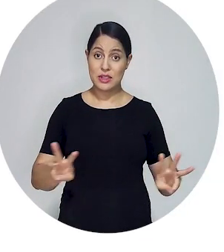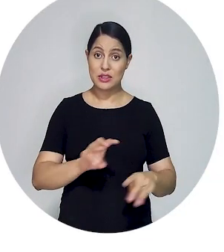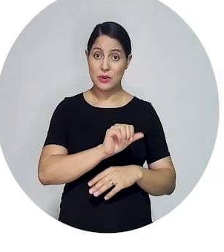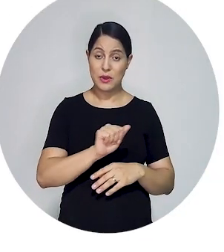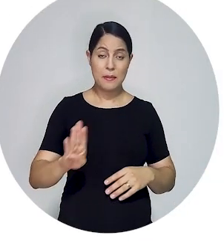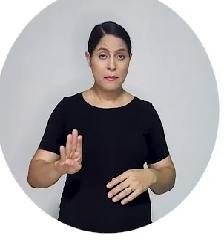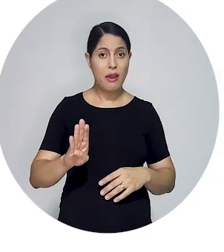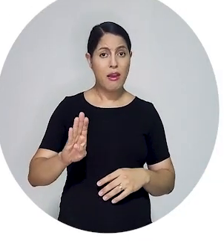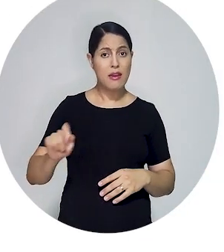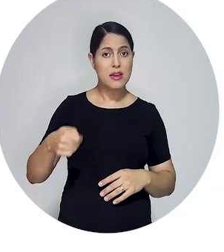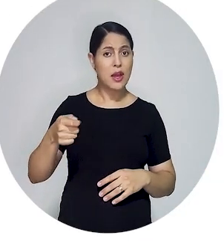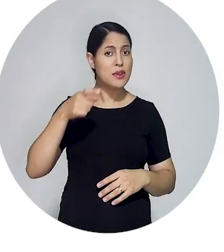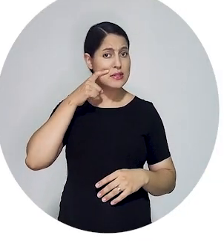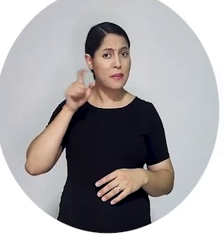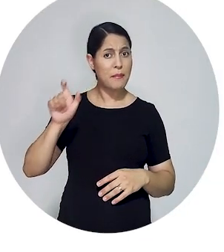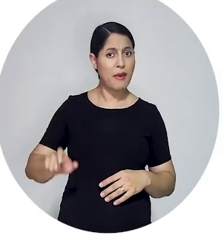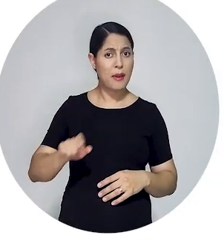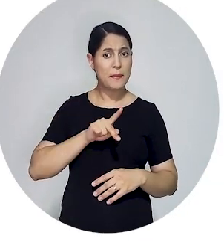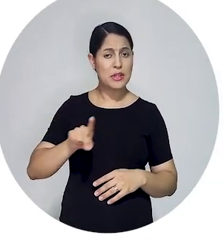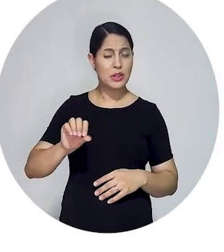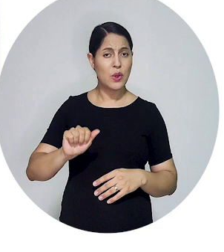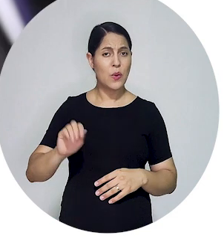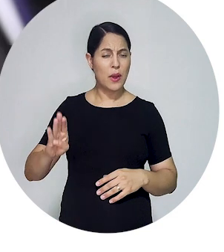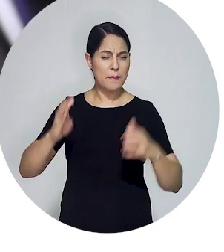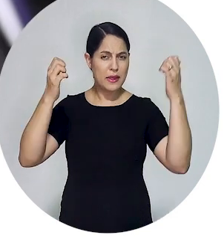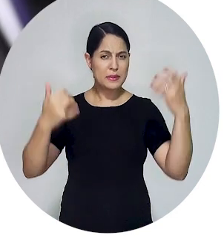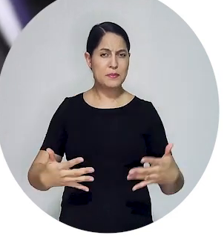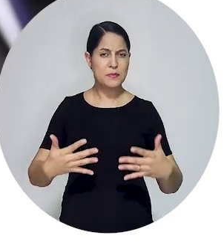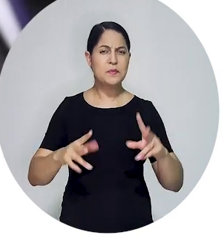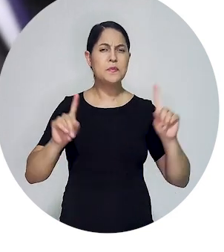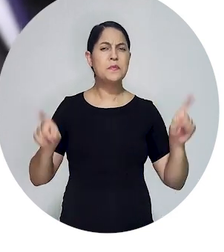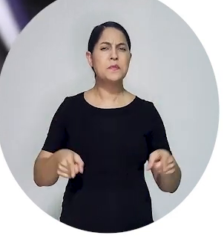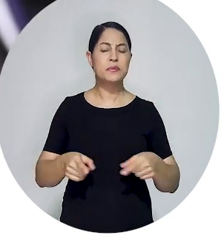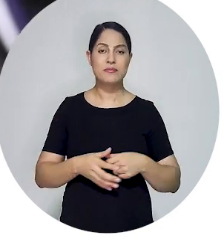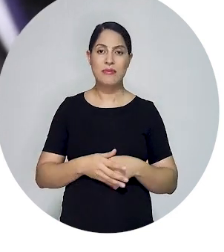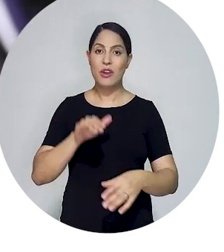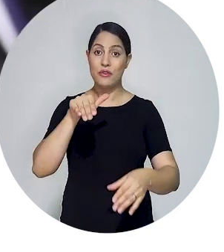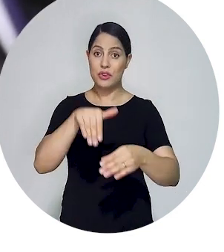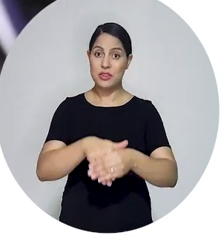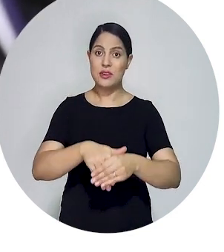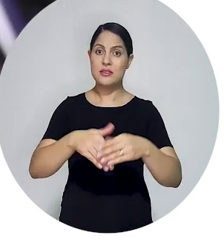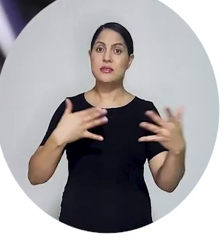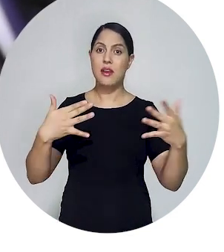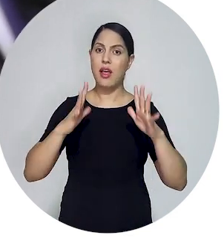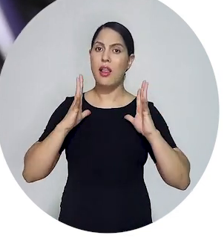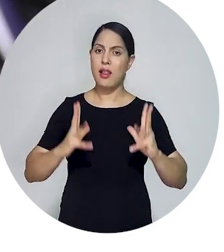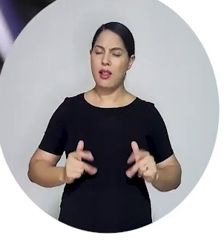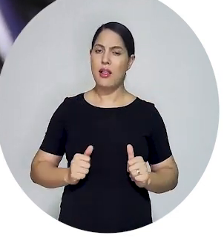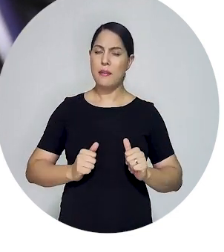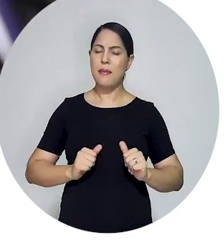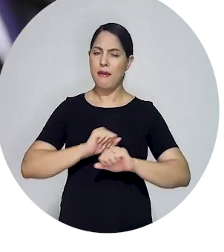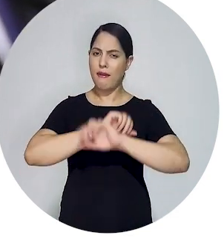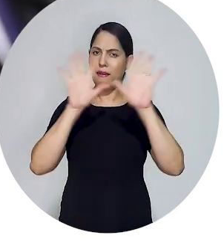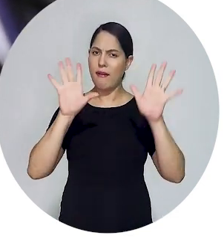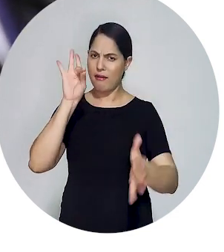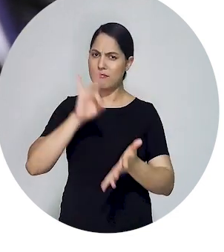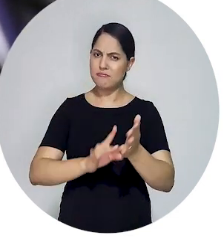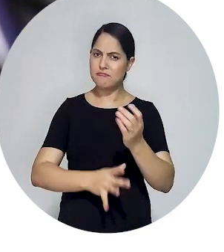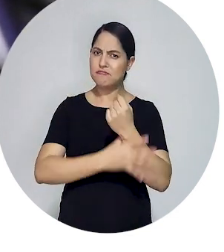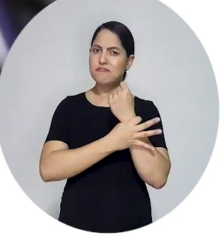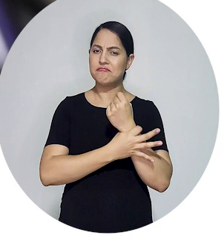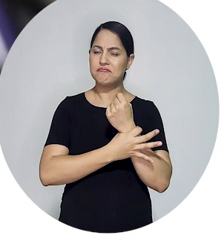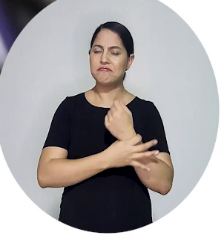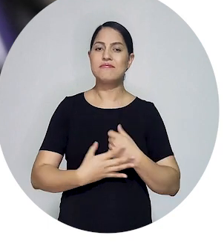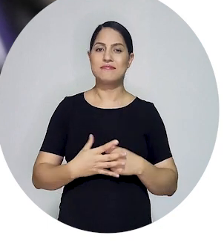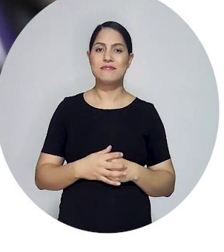OAB, Simonetti afirmou, abre aspas, que o Brasil presenciou a realização de eleições limpas, transparentes e seguras, em respeito à